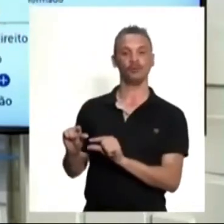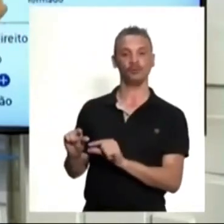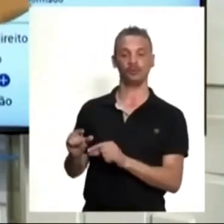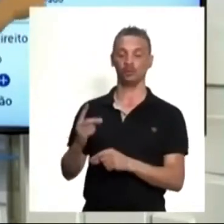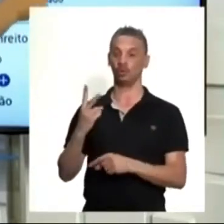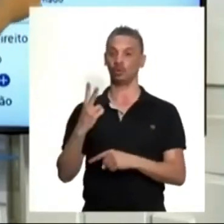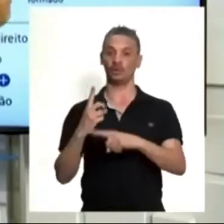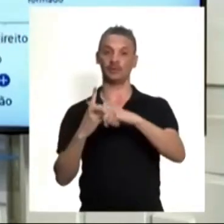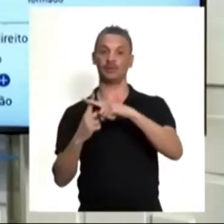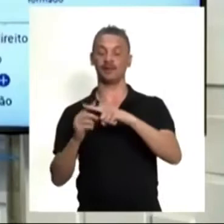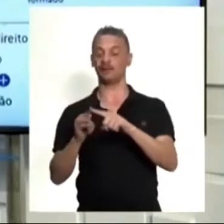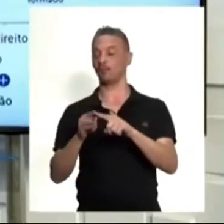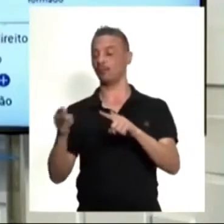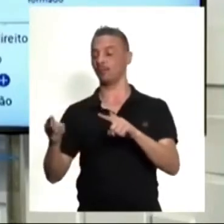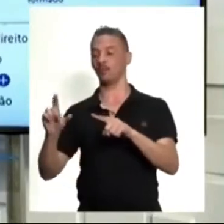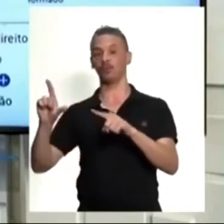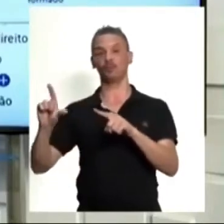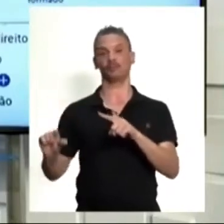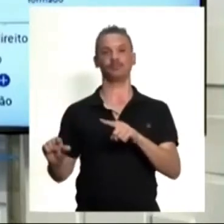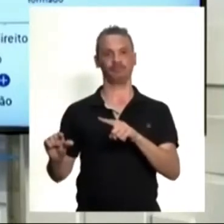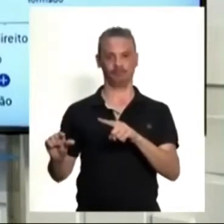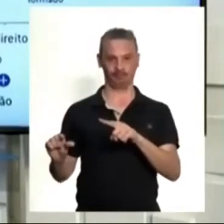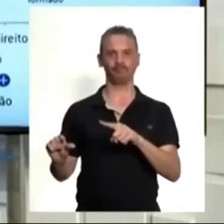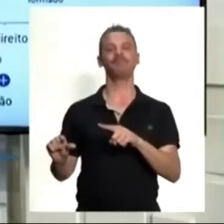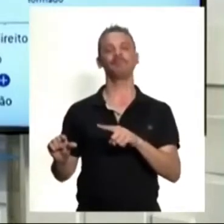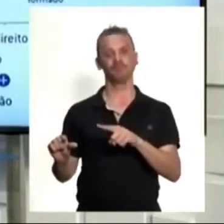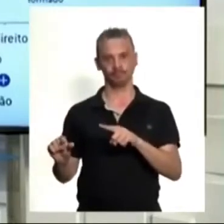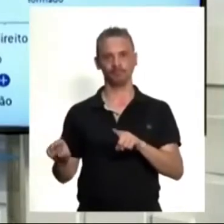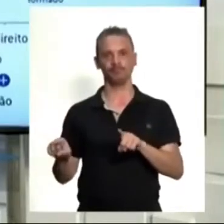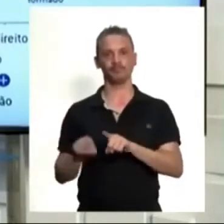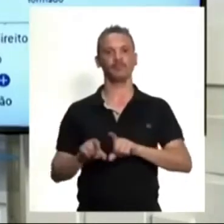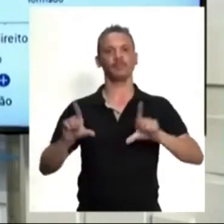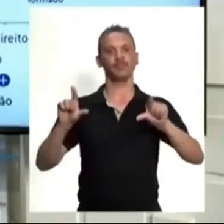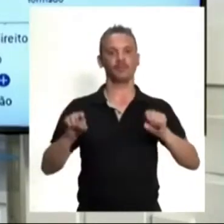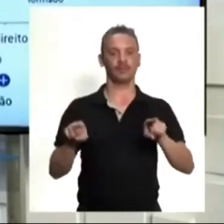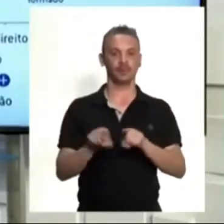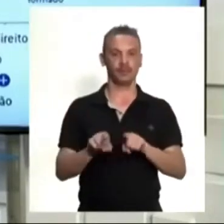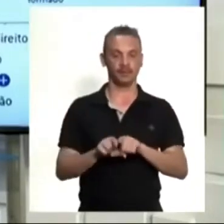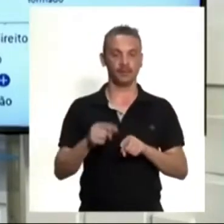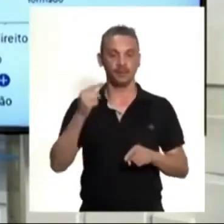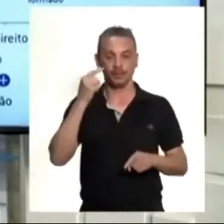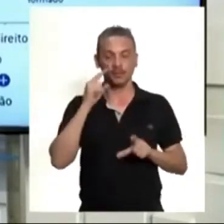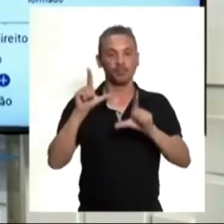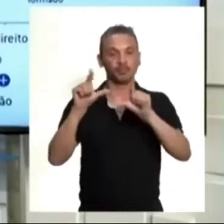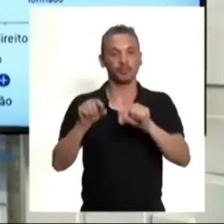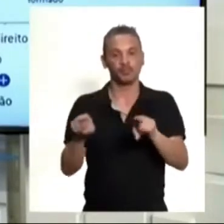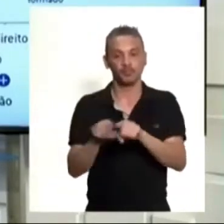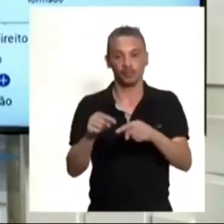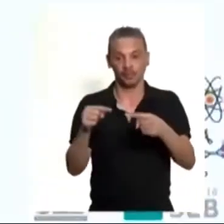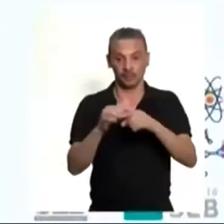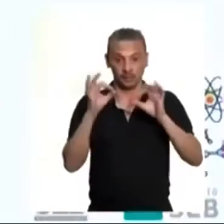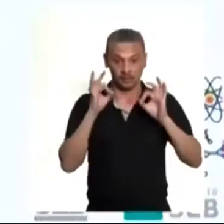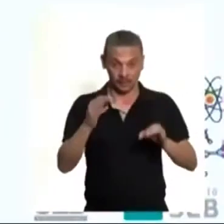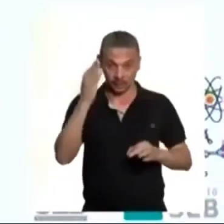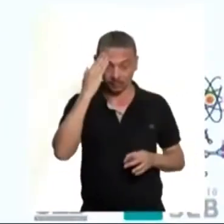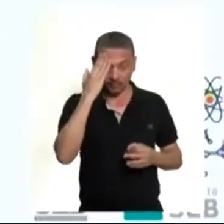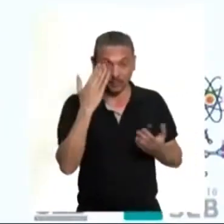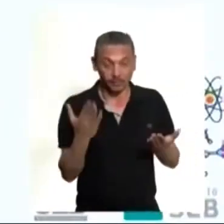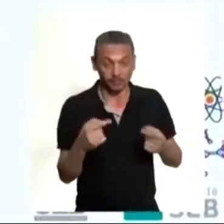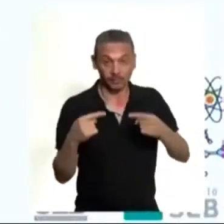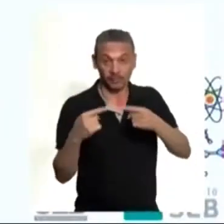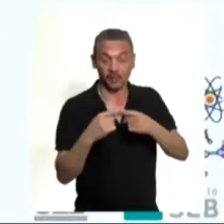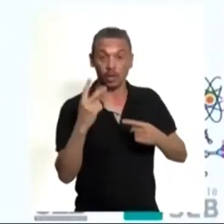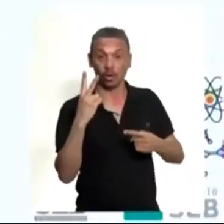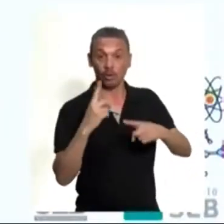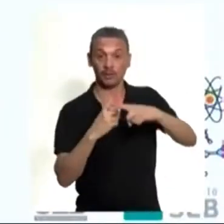carga de 2+ para 0 diminuiu. Diminuiu, reduziu. Agora está rolando aqui uma redução. Correto? Olha só, galera, de 2+